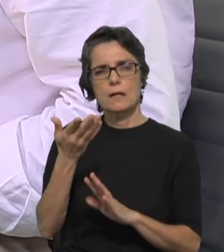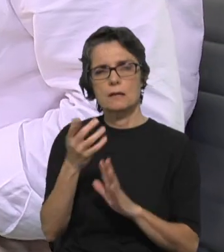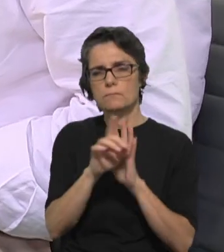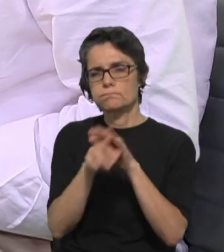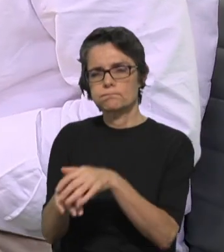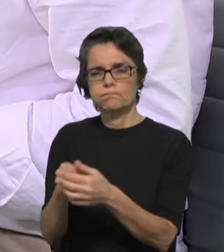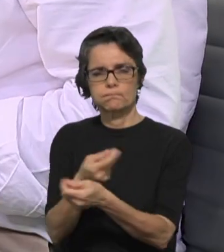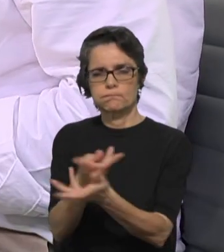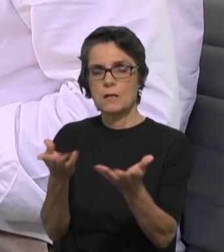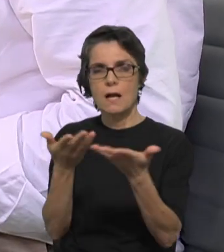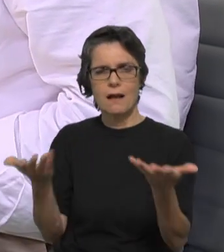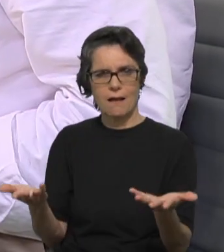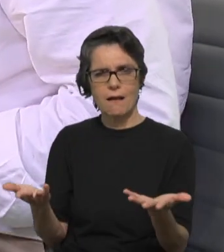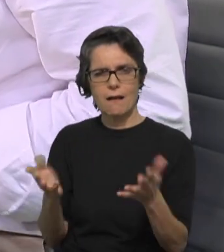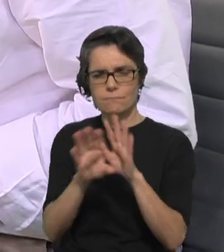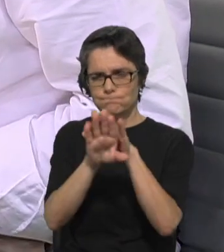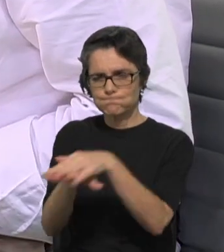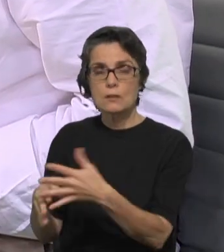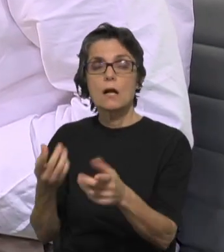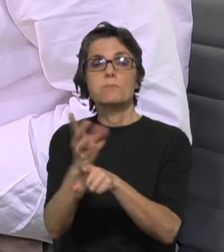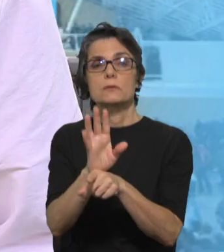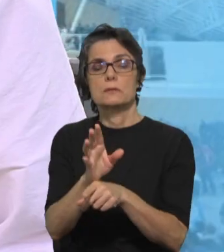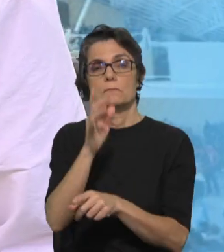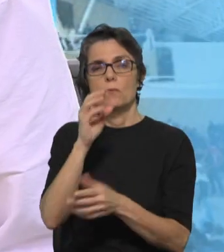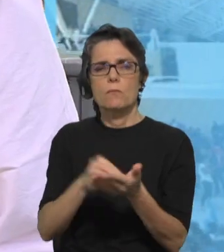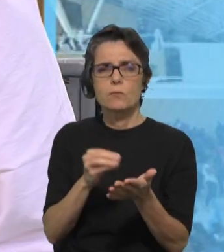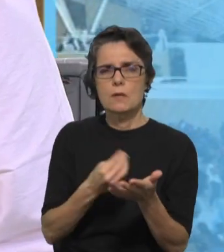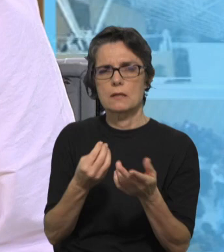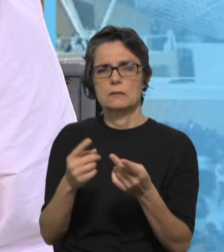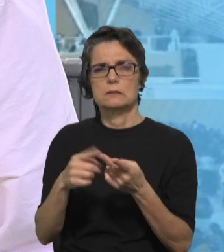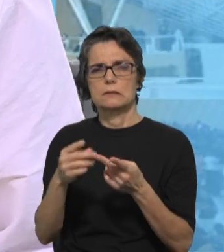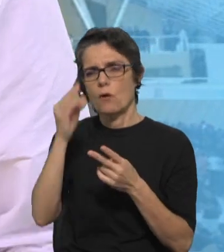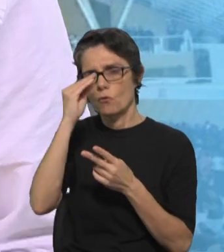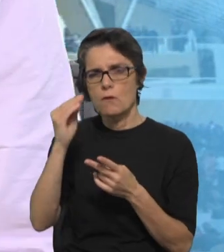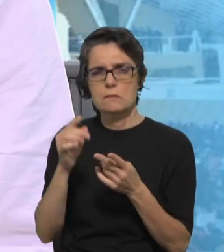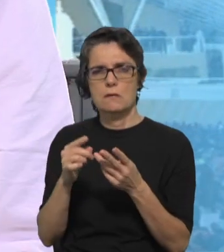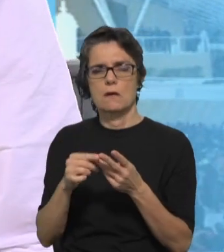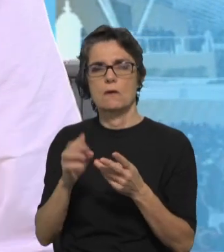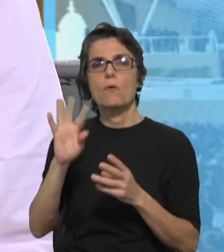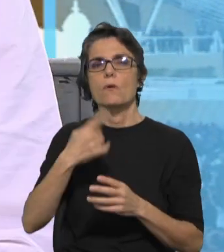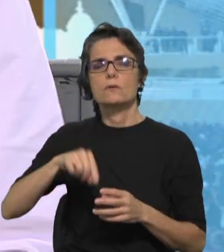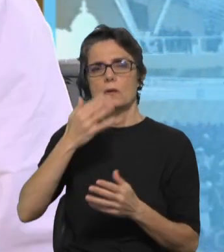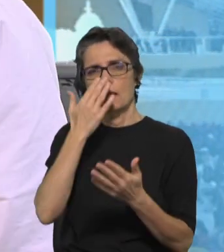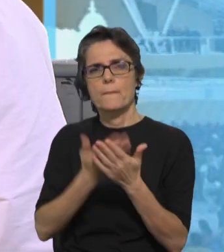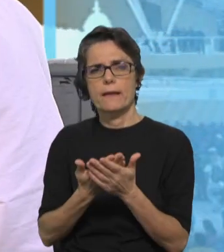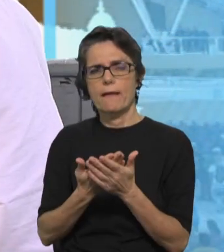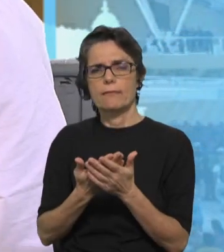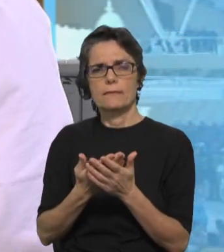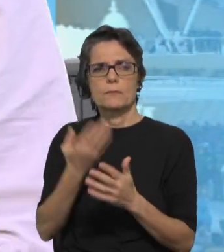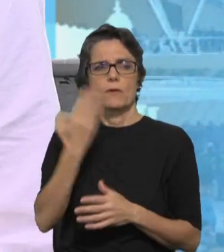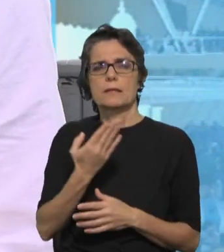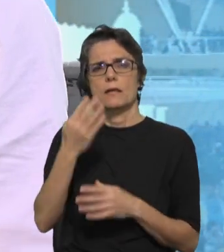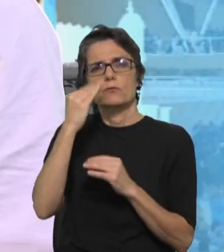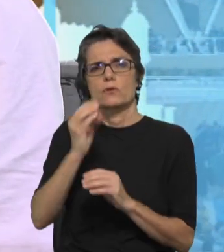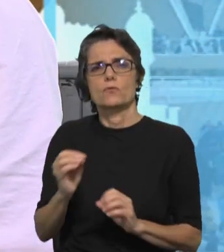Várias. Desde... falamos aqui da pobreza e da questão também da educação, não é? Ou seja, quando nós limitamos o direito à educação,